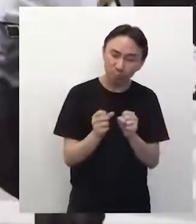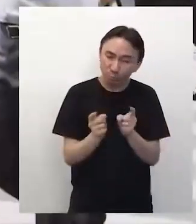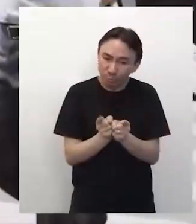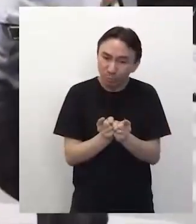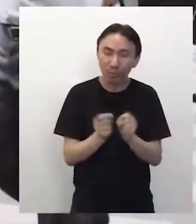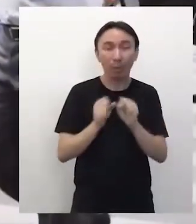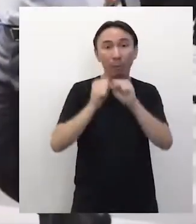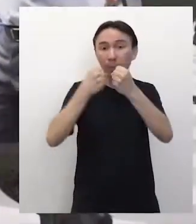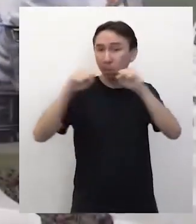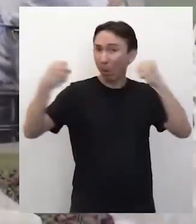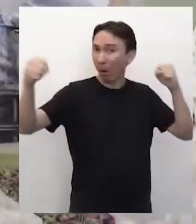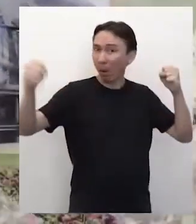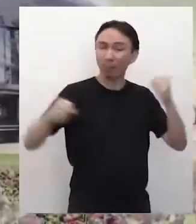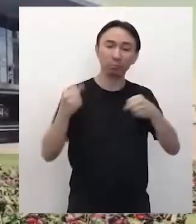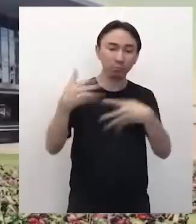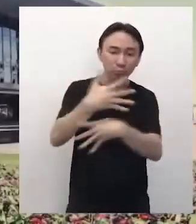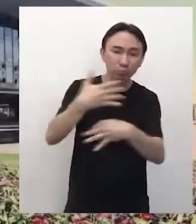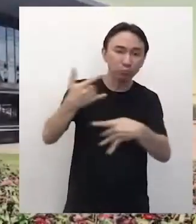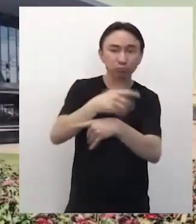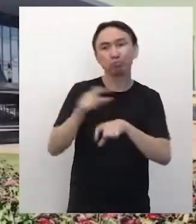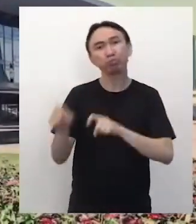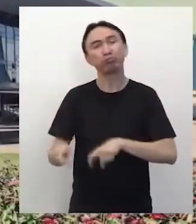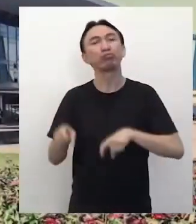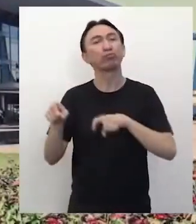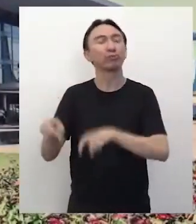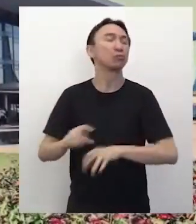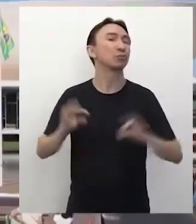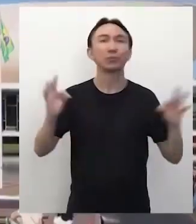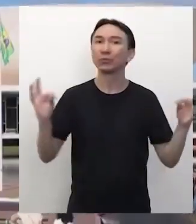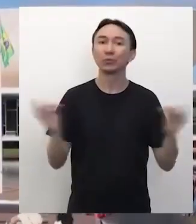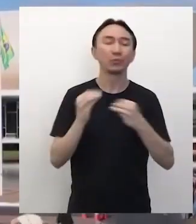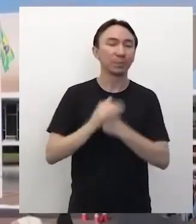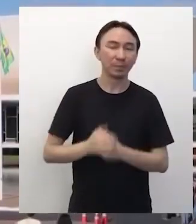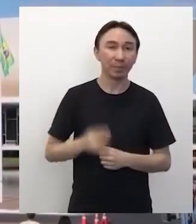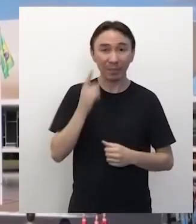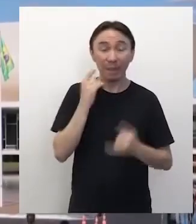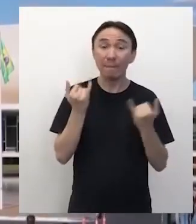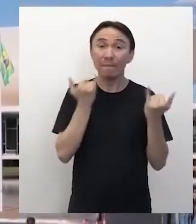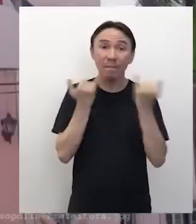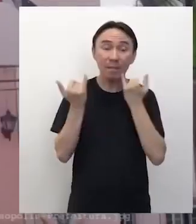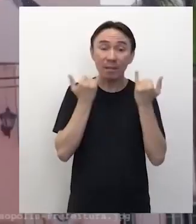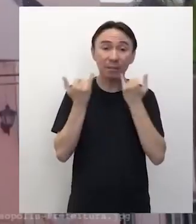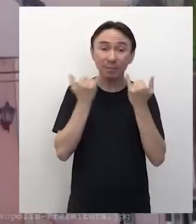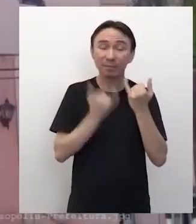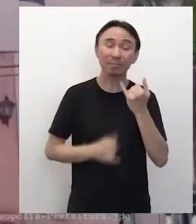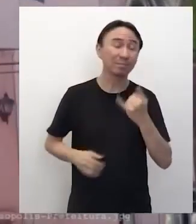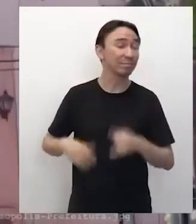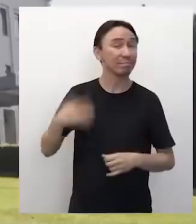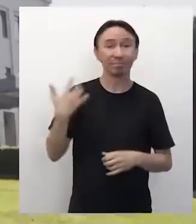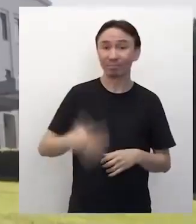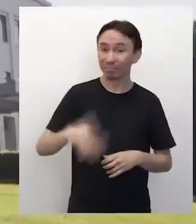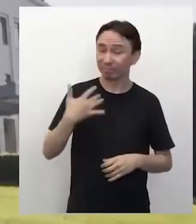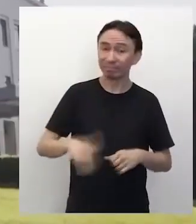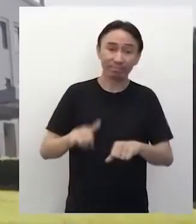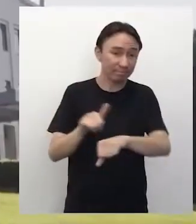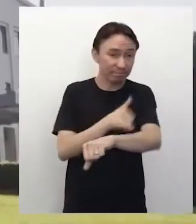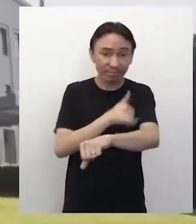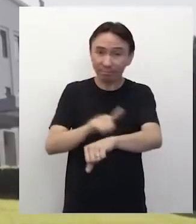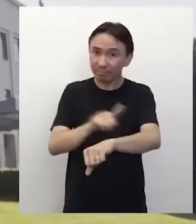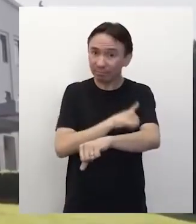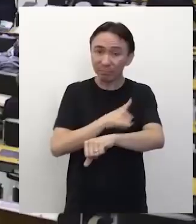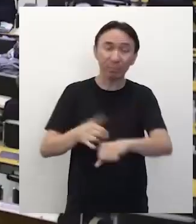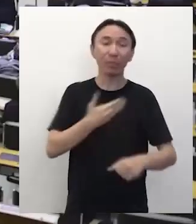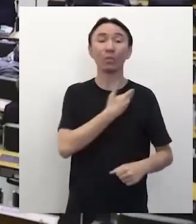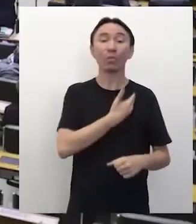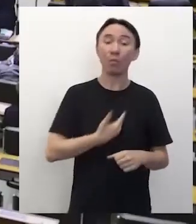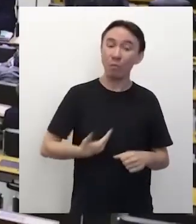rurais e urbanas. As informações do censo são estratégicas para o planejamento das ações em todos os níveis de governo e